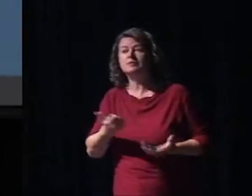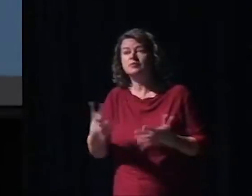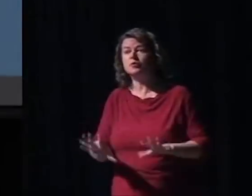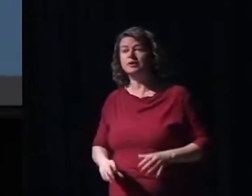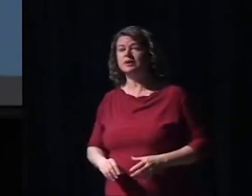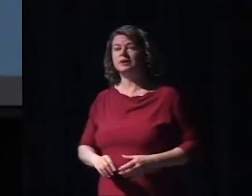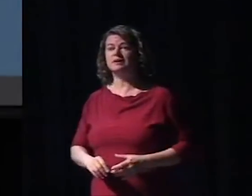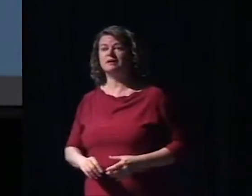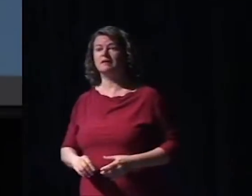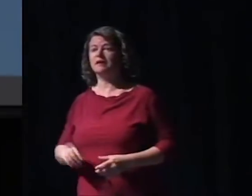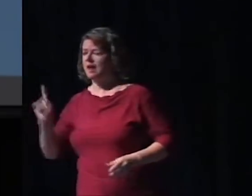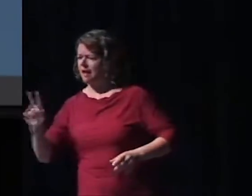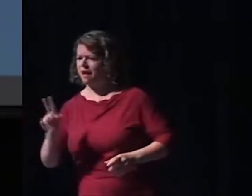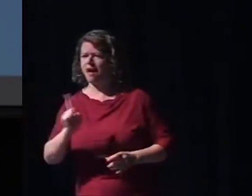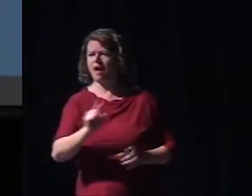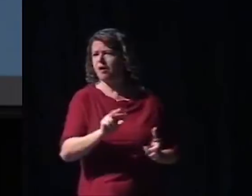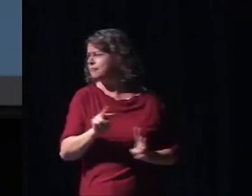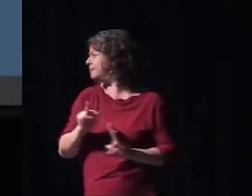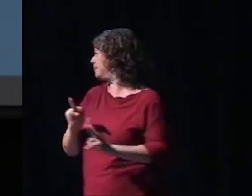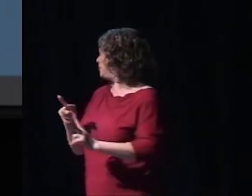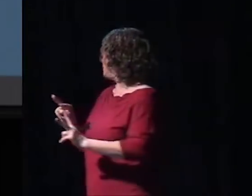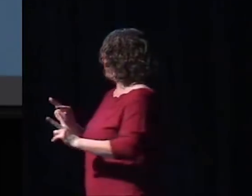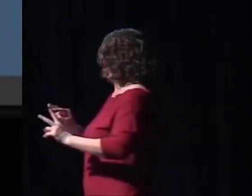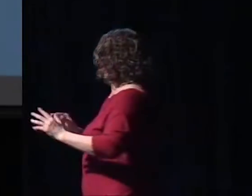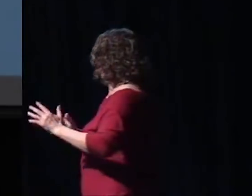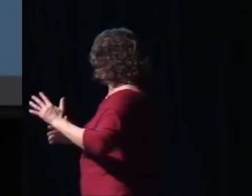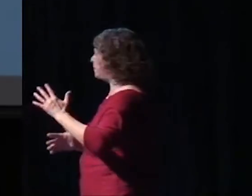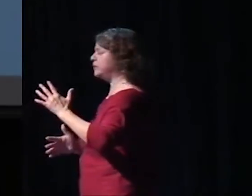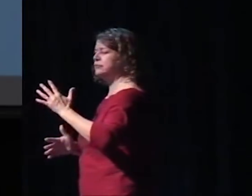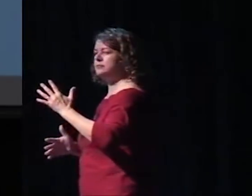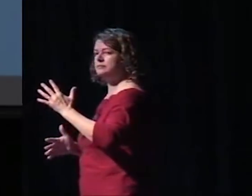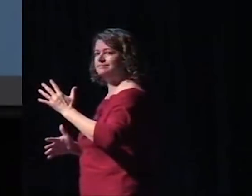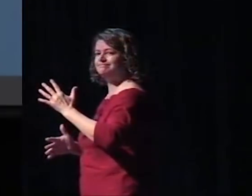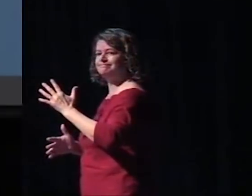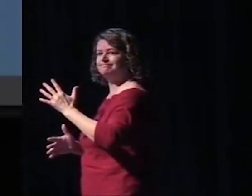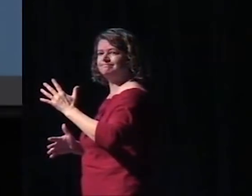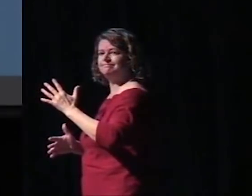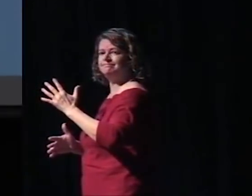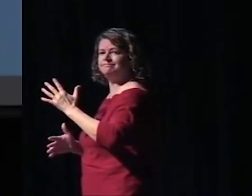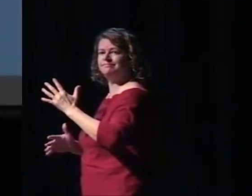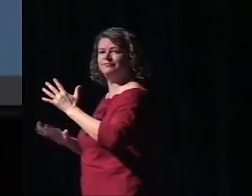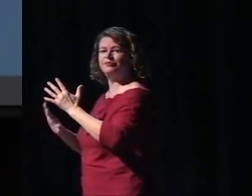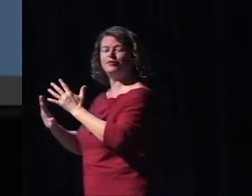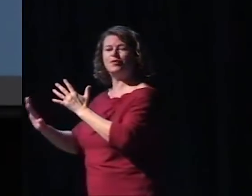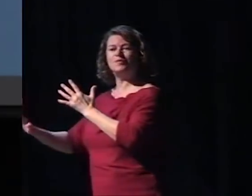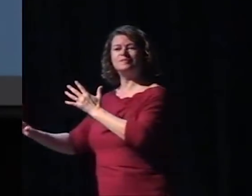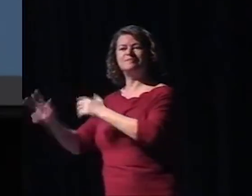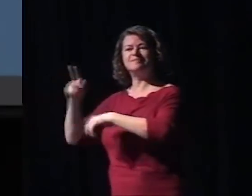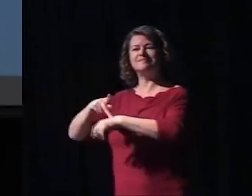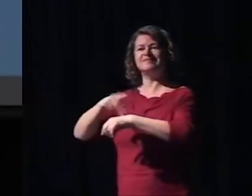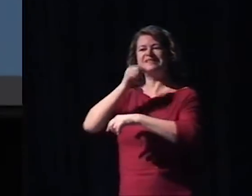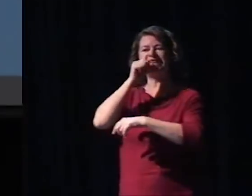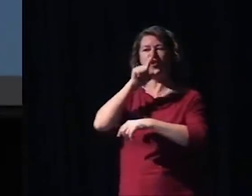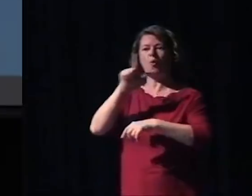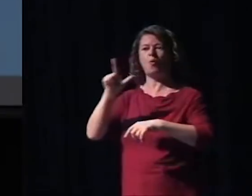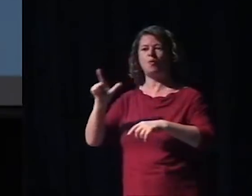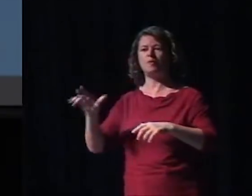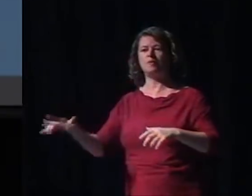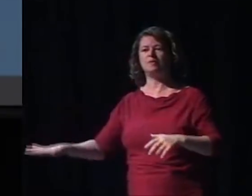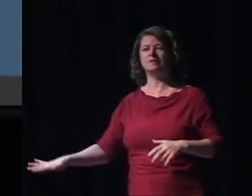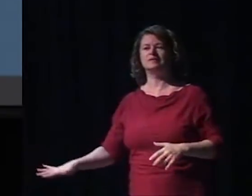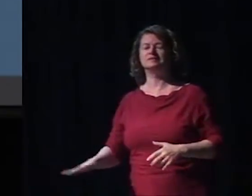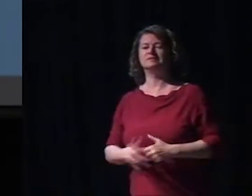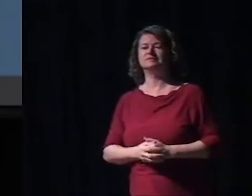para trás e se torna uma estátua de sal. Nós cantamos aqui, e algumas